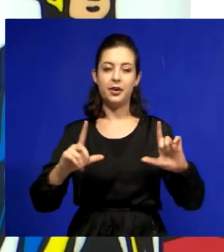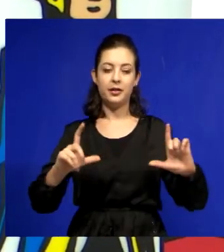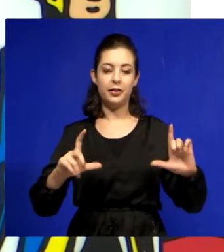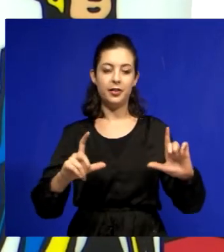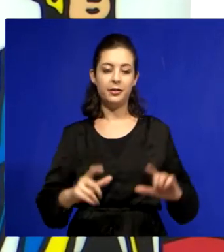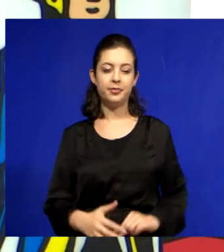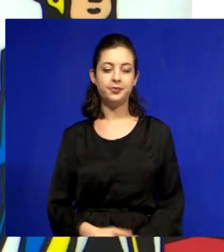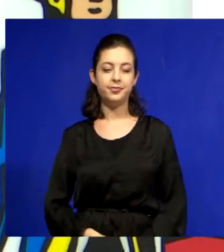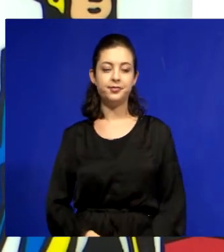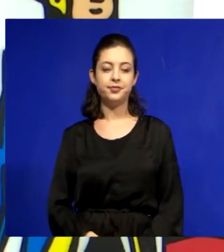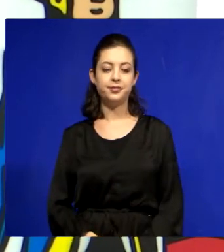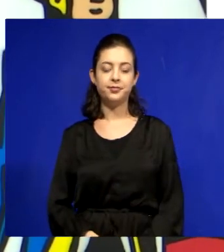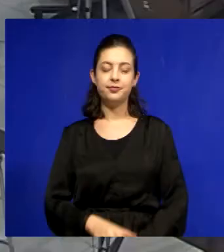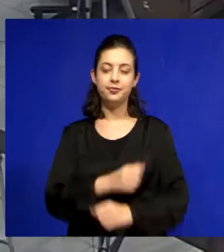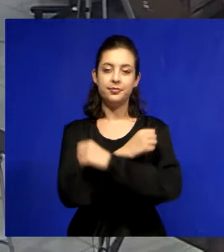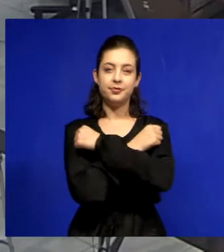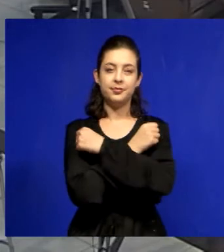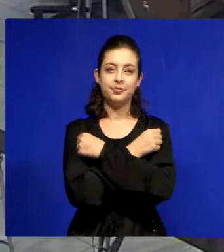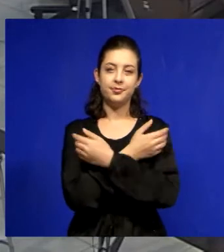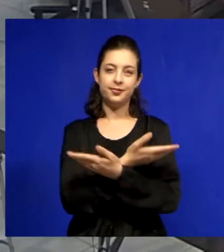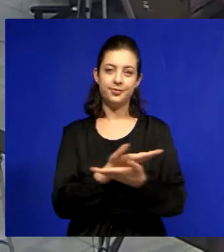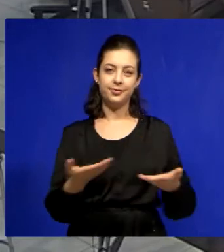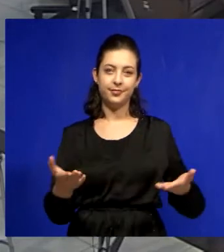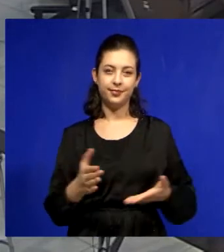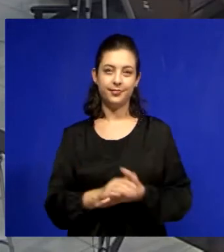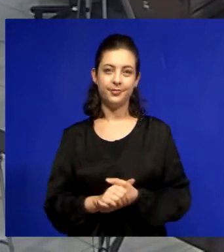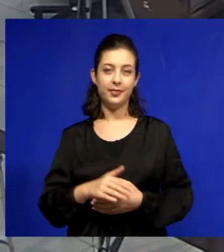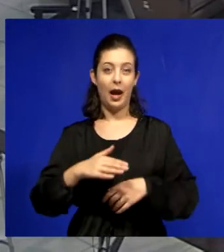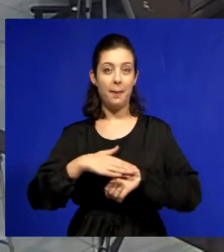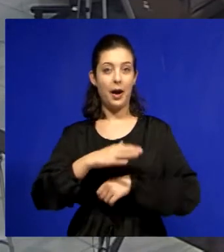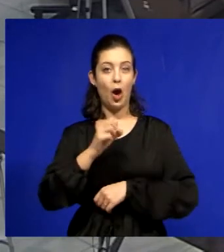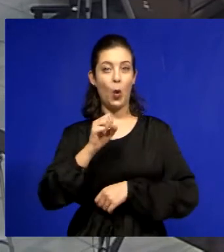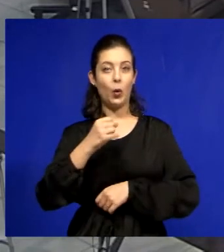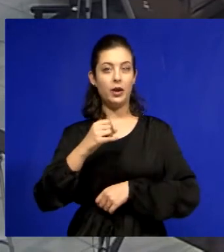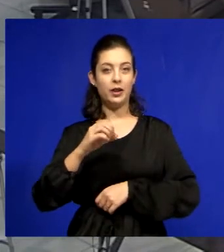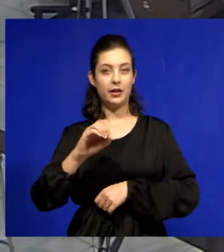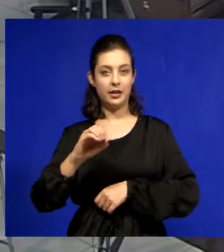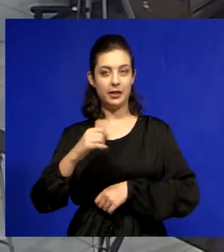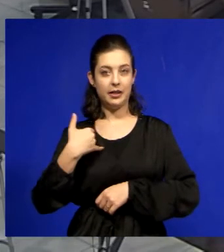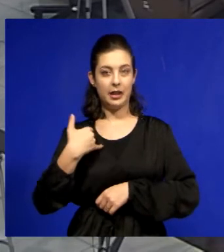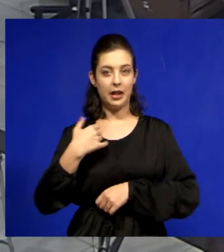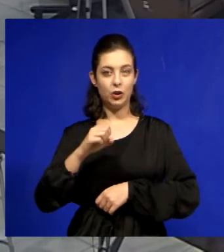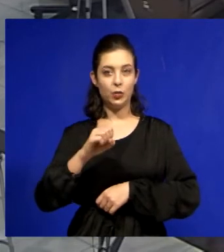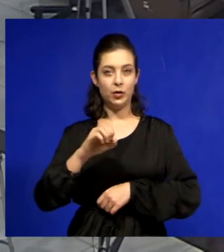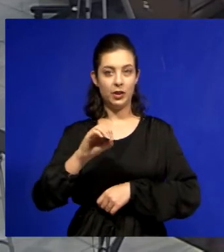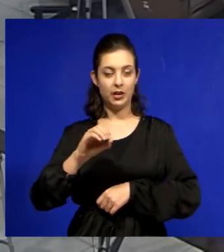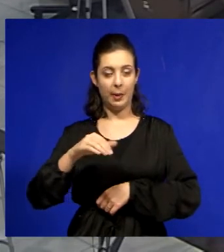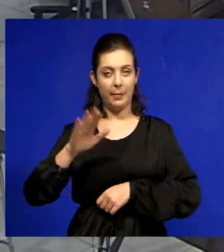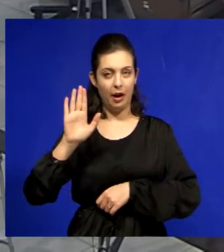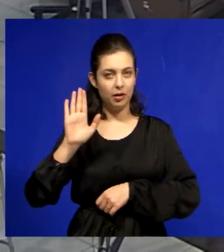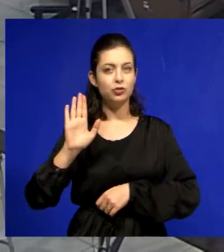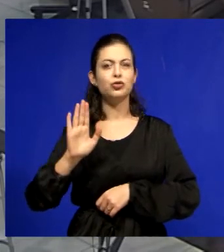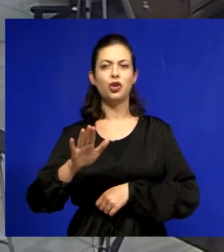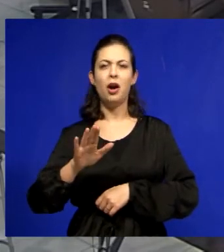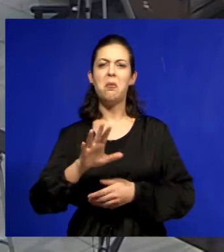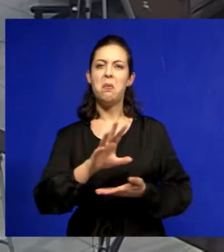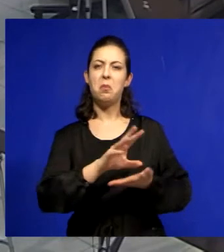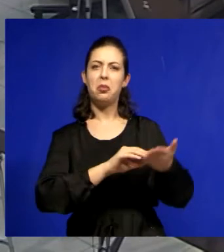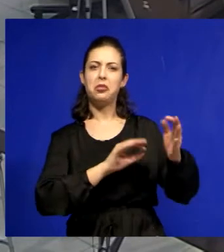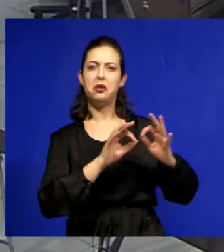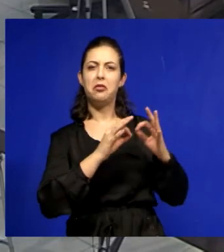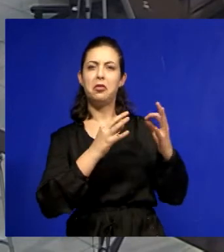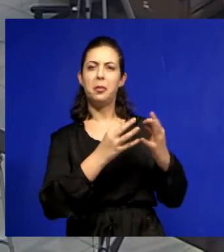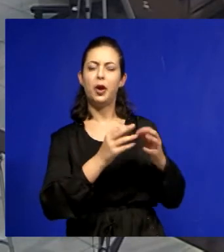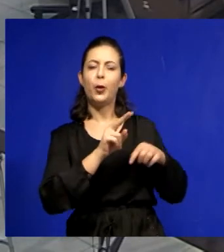mas quero deixar um abraço pra senhora tem mais de 80 anos já que ali é um exemplo de família que cuida bem do seu